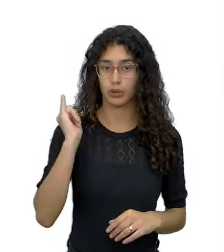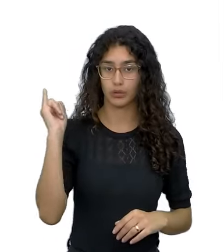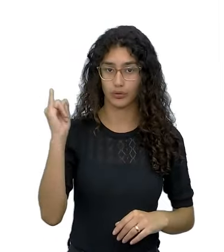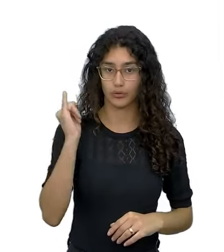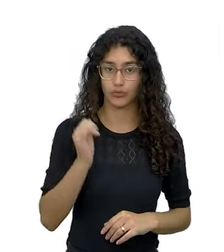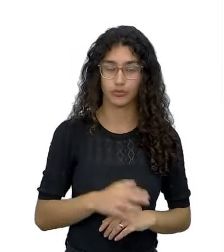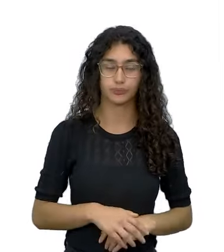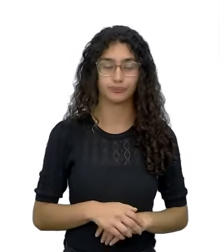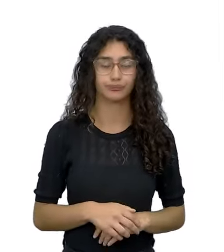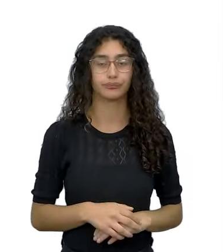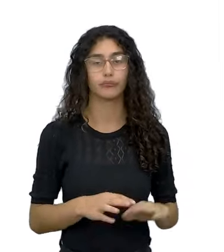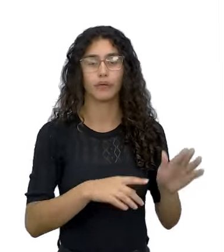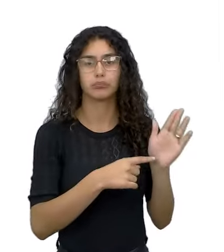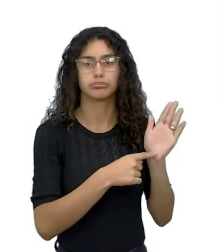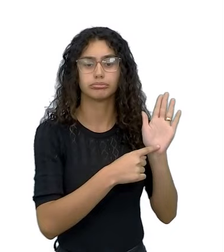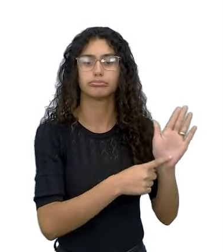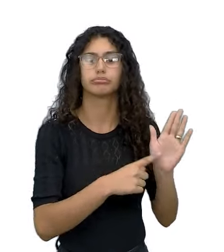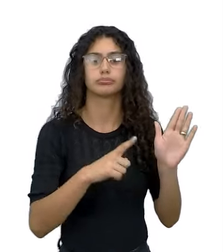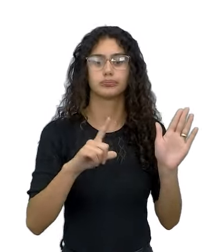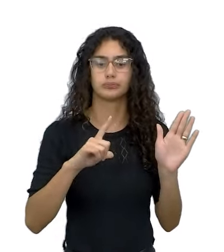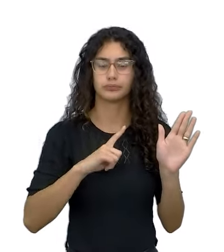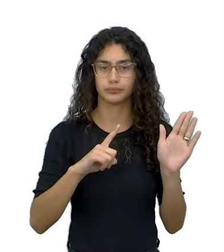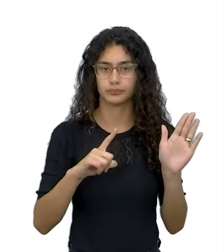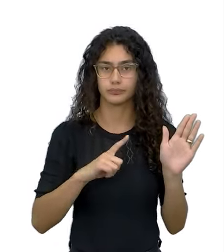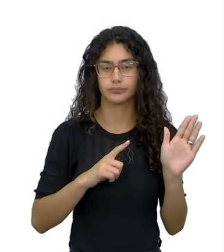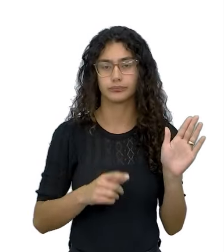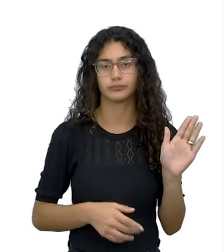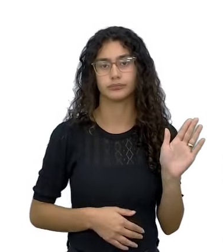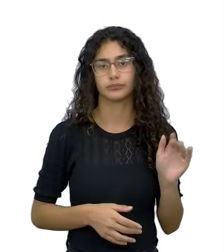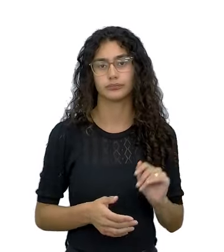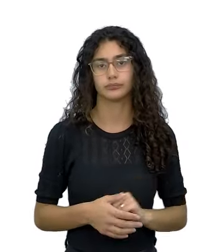Os indicadores de aprendizagem, que